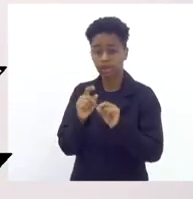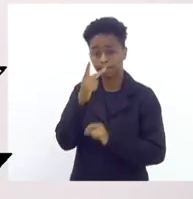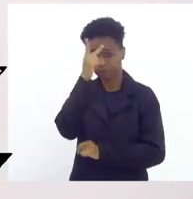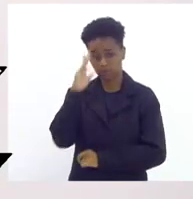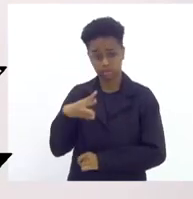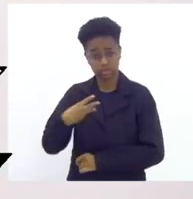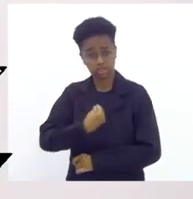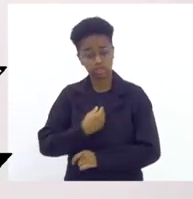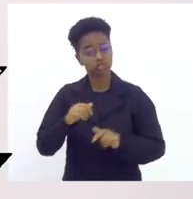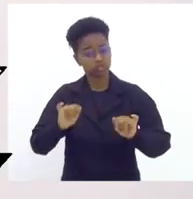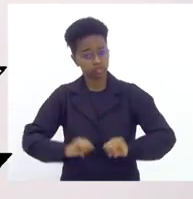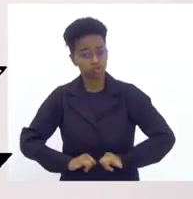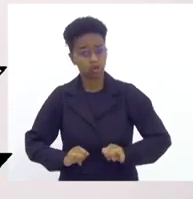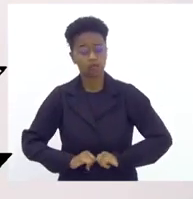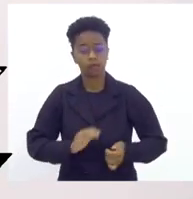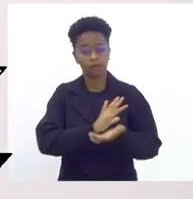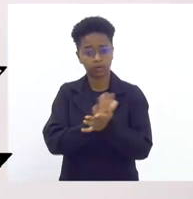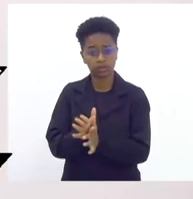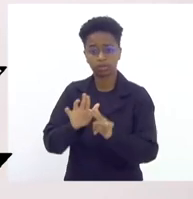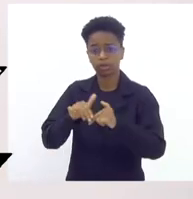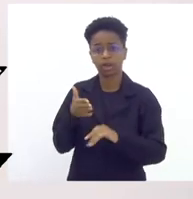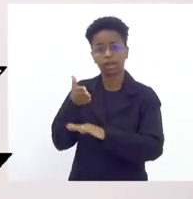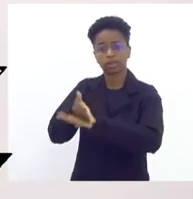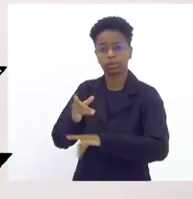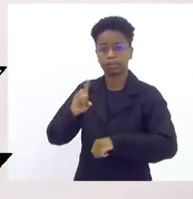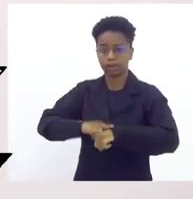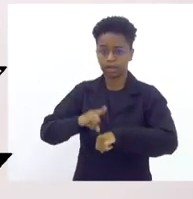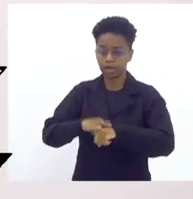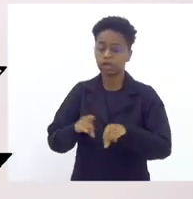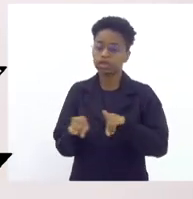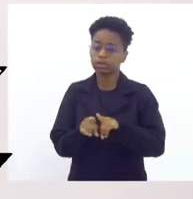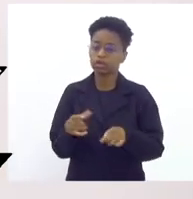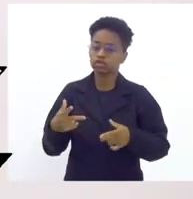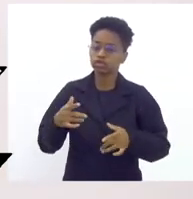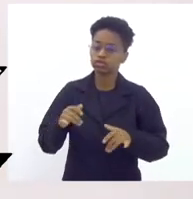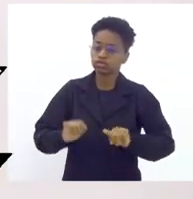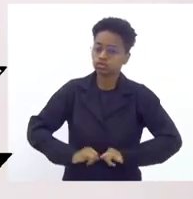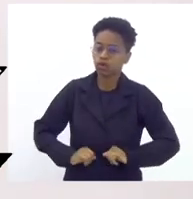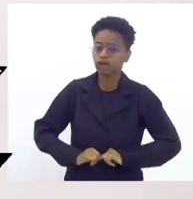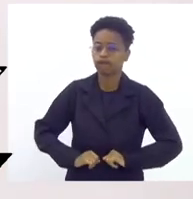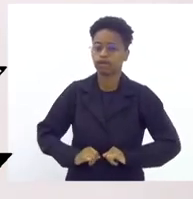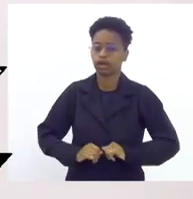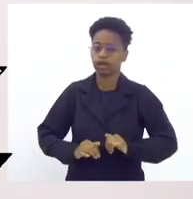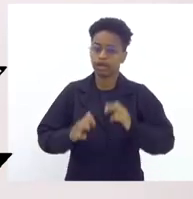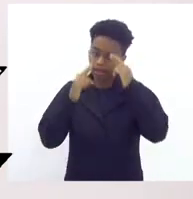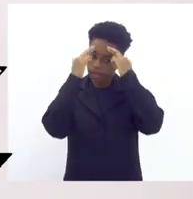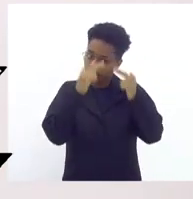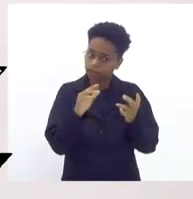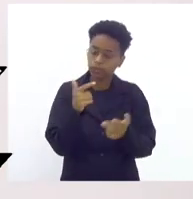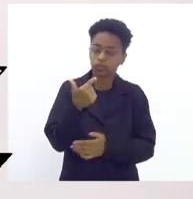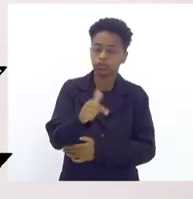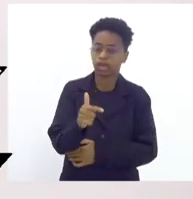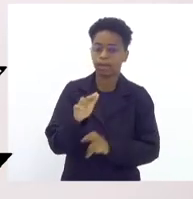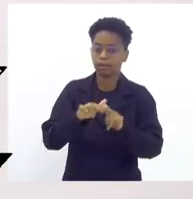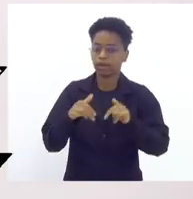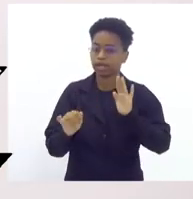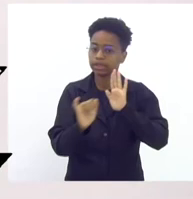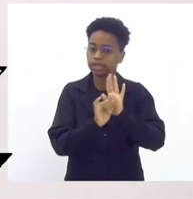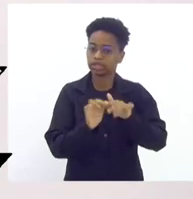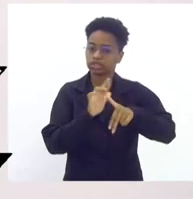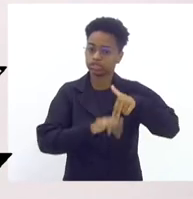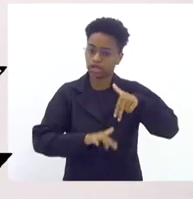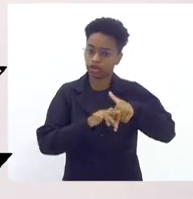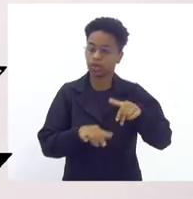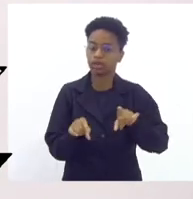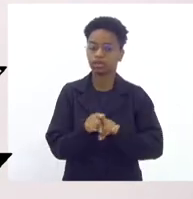com preconceito no tocante ao uso de banheiros né que sofram respeitos com relação à sua identidade de